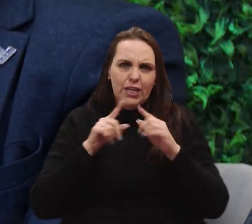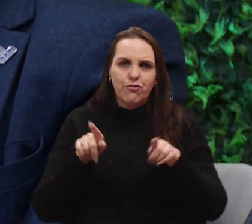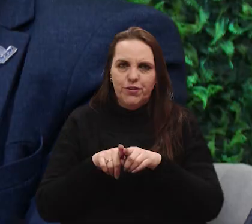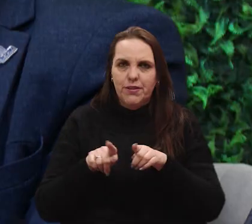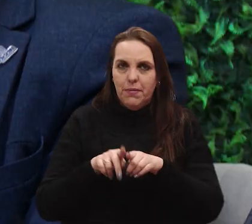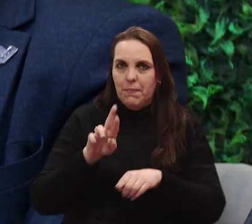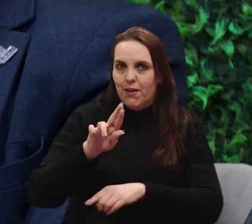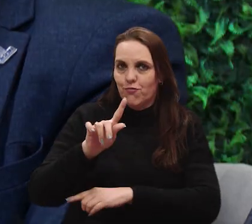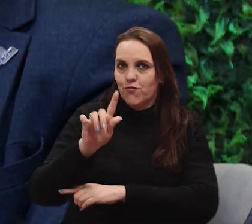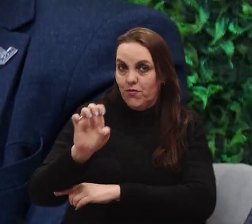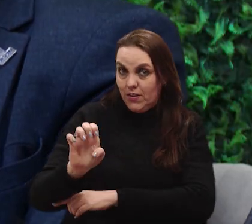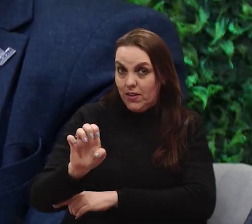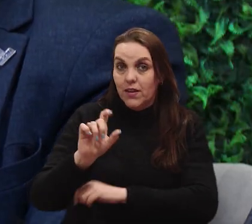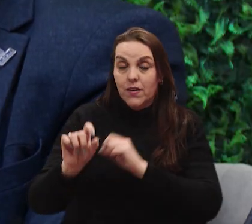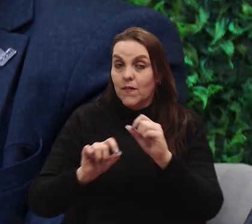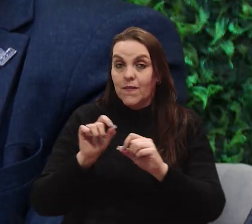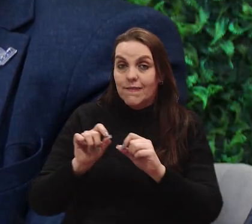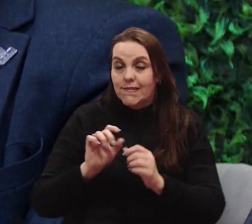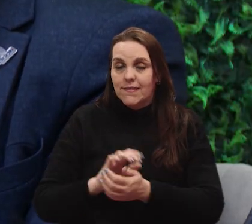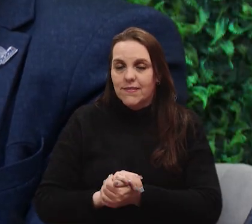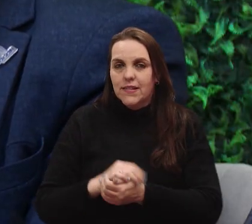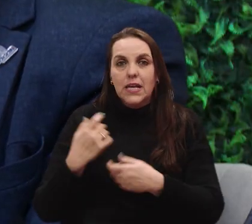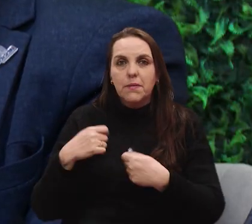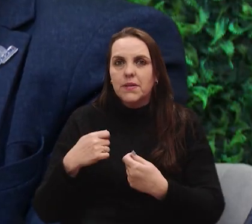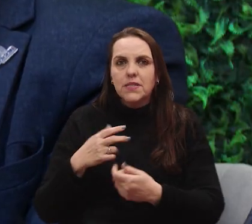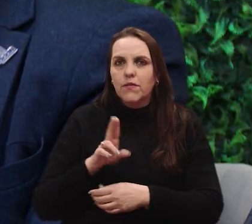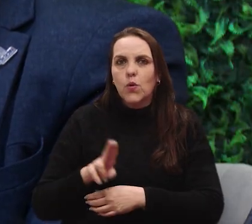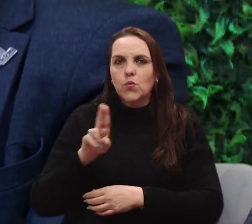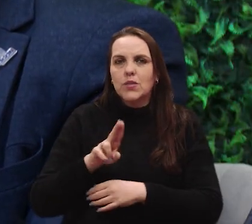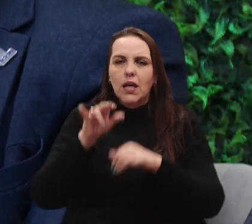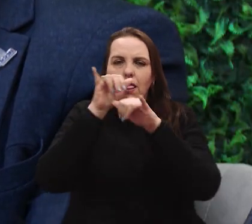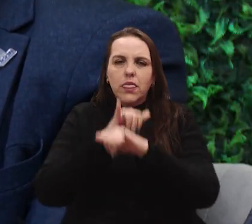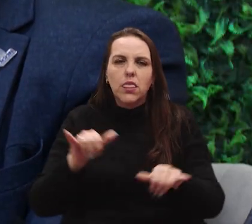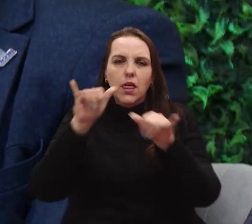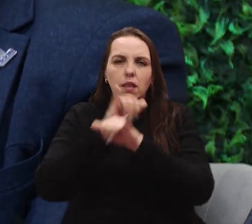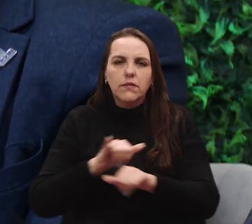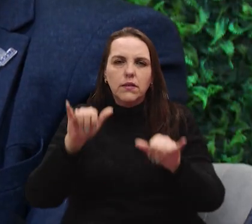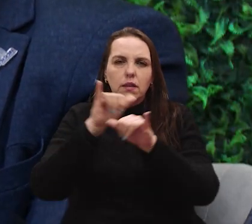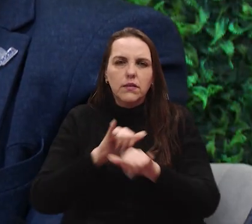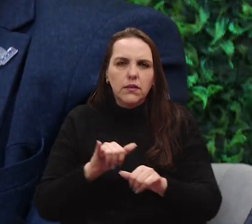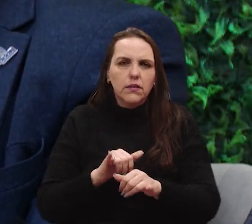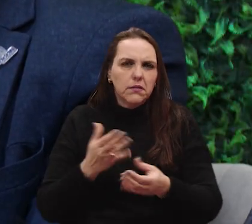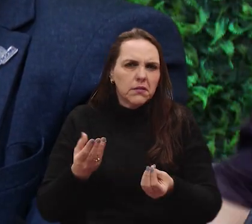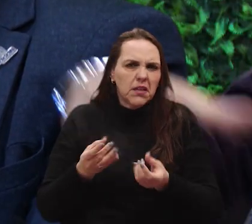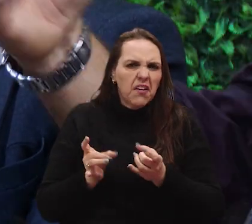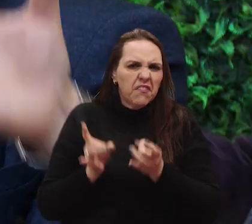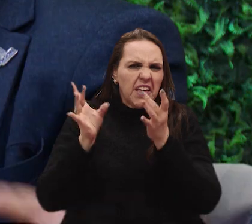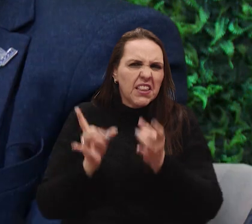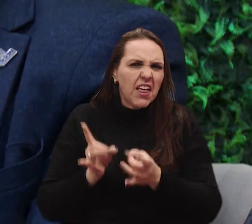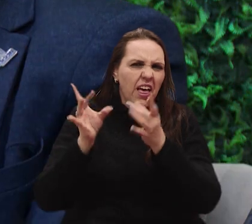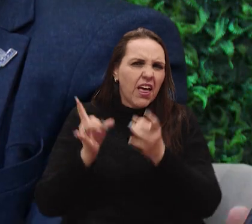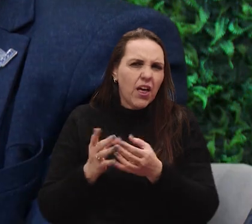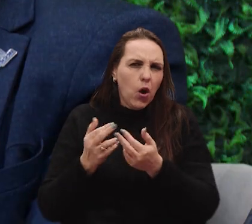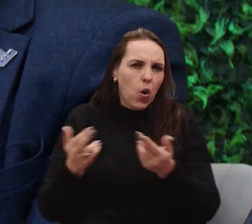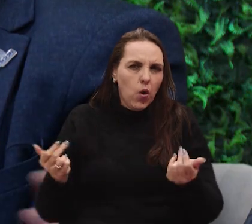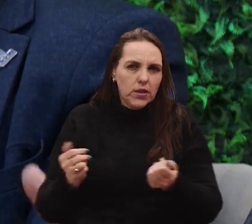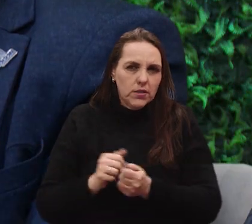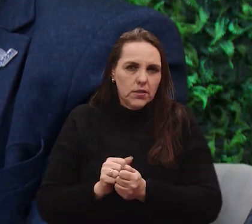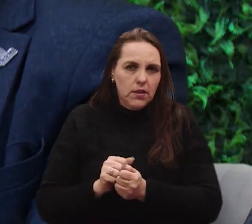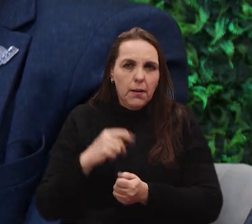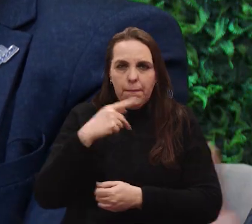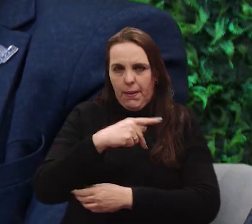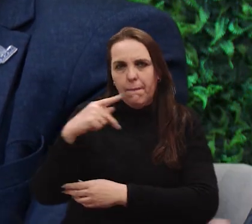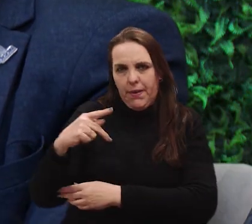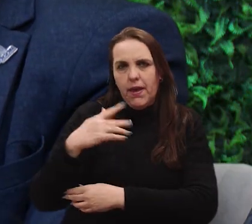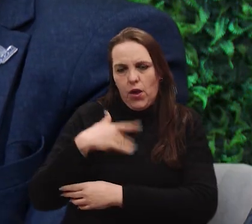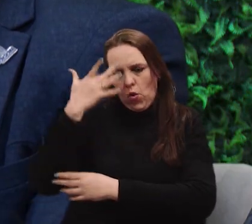RGE também, que eles deveriam eles usam muito publicidade, né, para vender. Que publicidade e